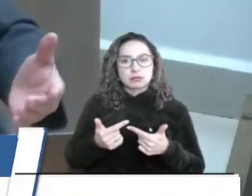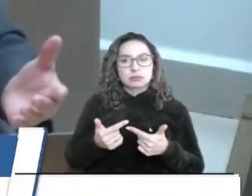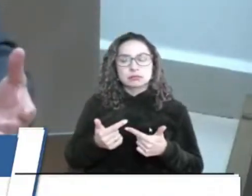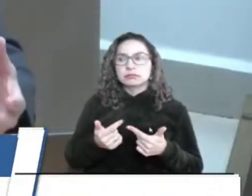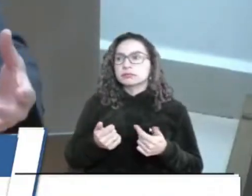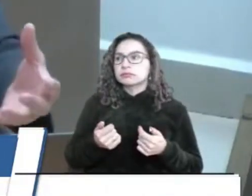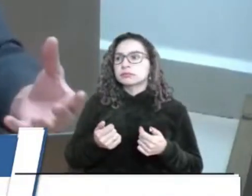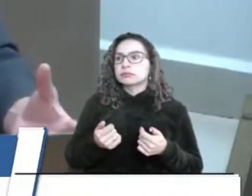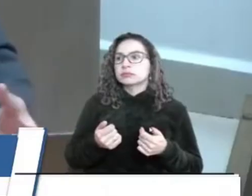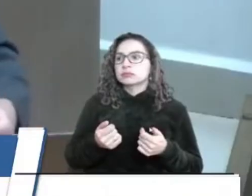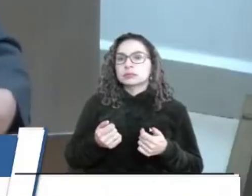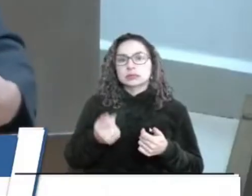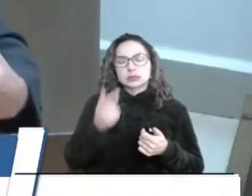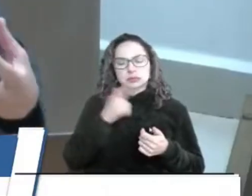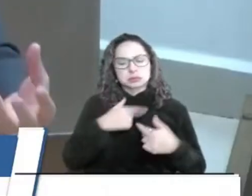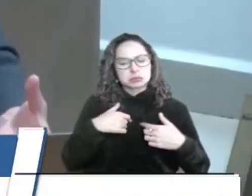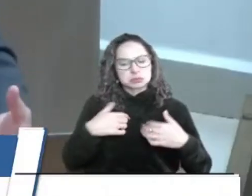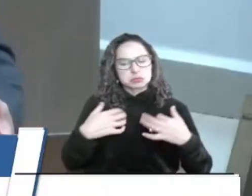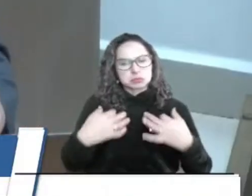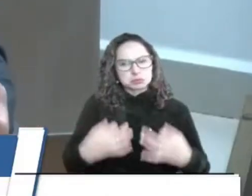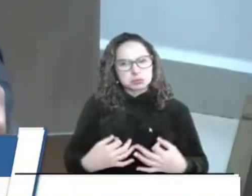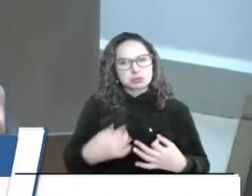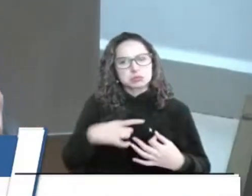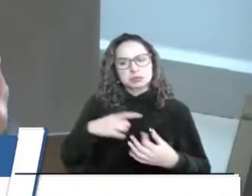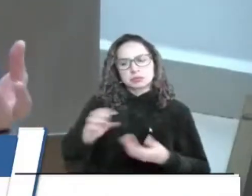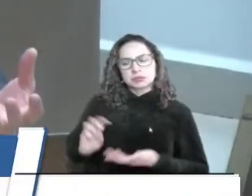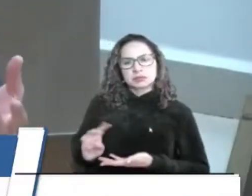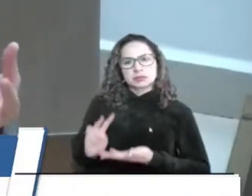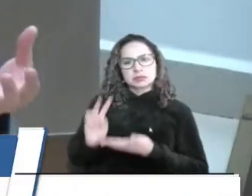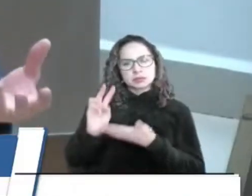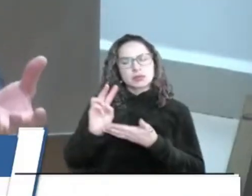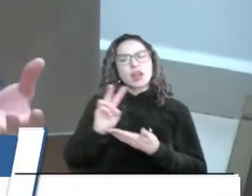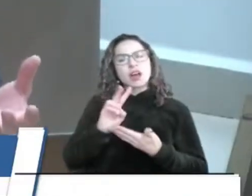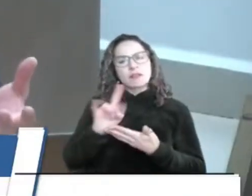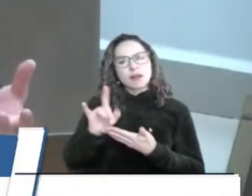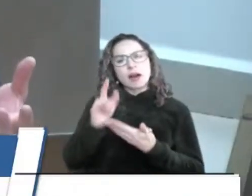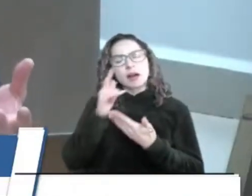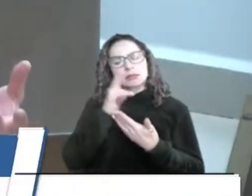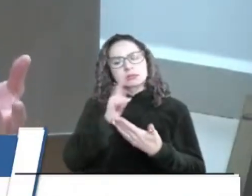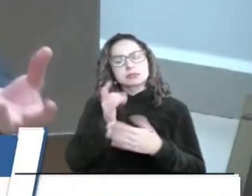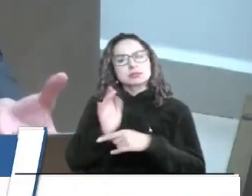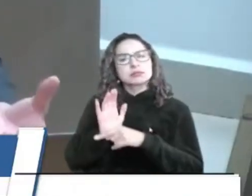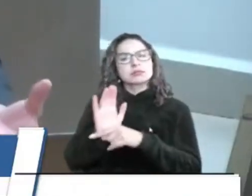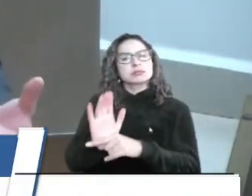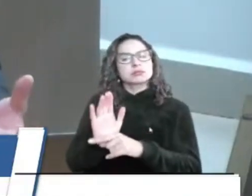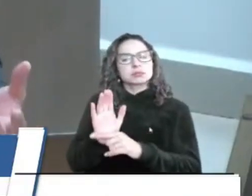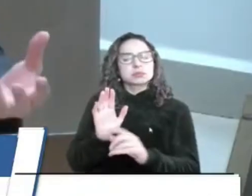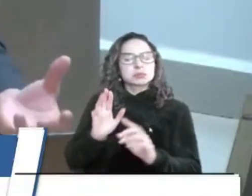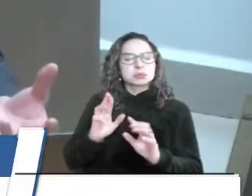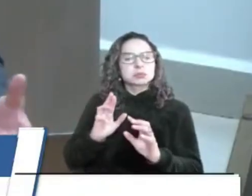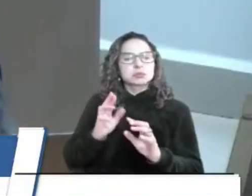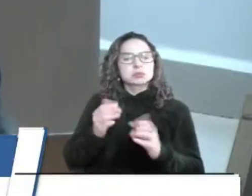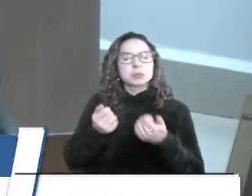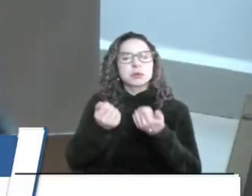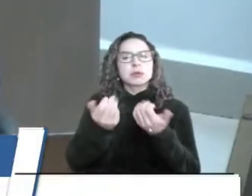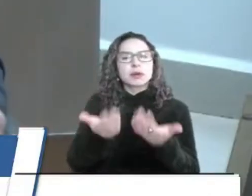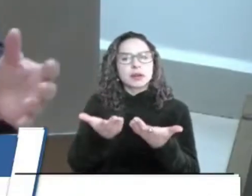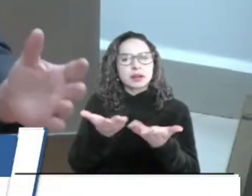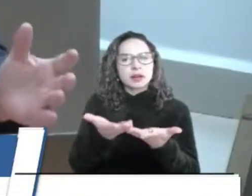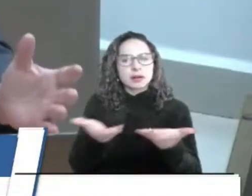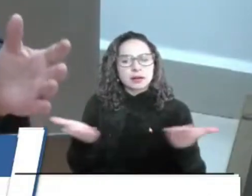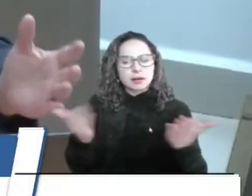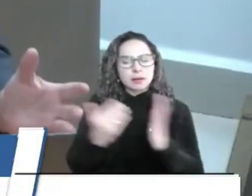de forma adequada, que tenha valorização, ele vai dar um retorno muito maior para a sociedade.